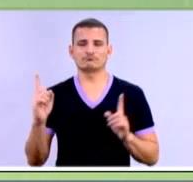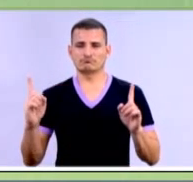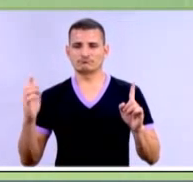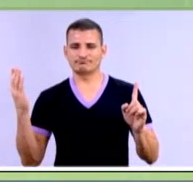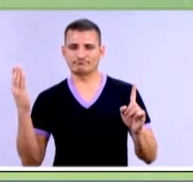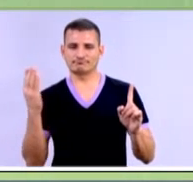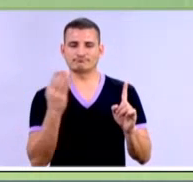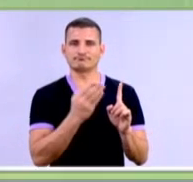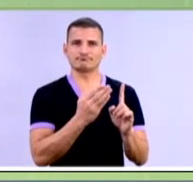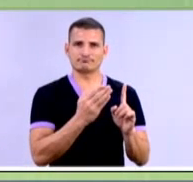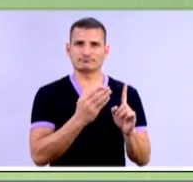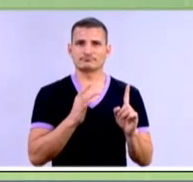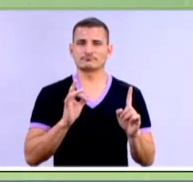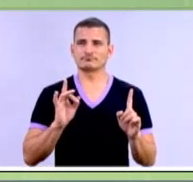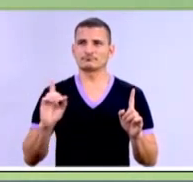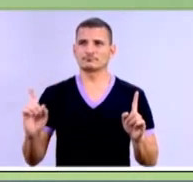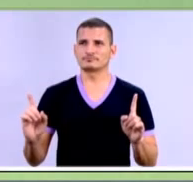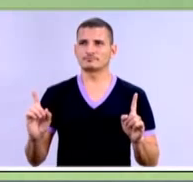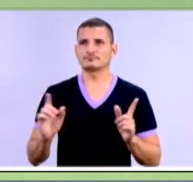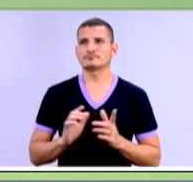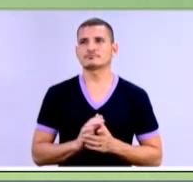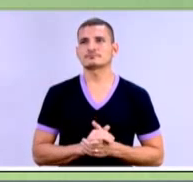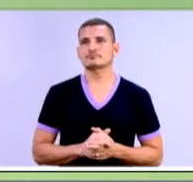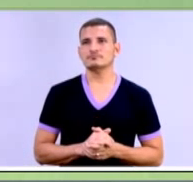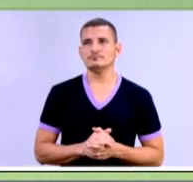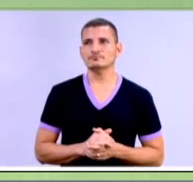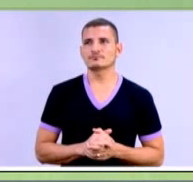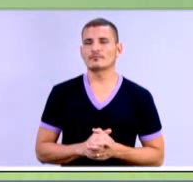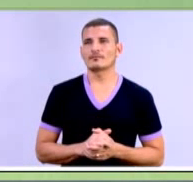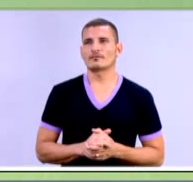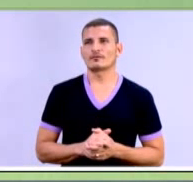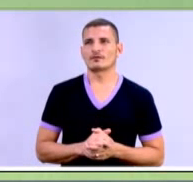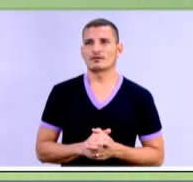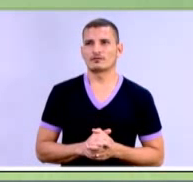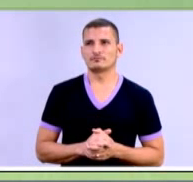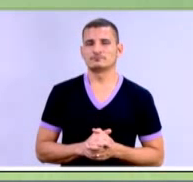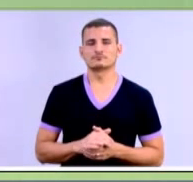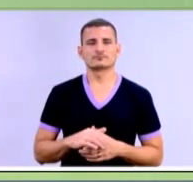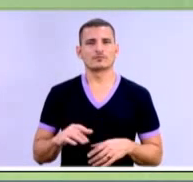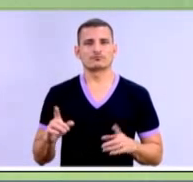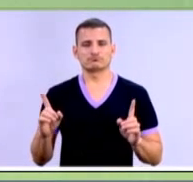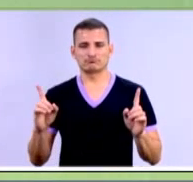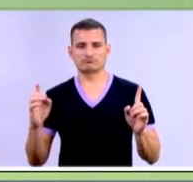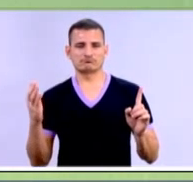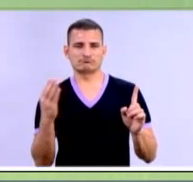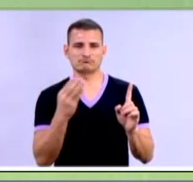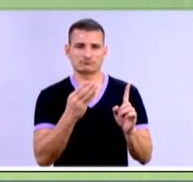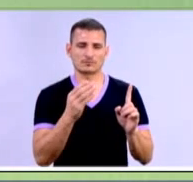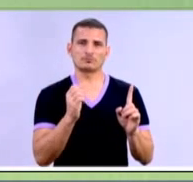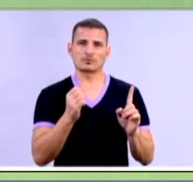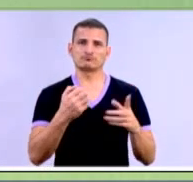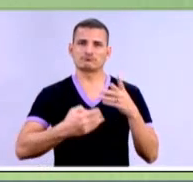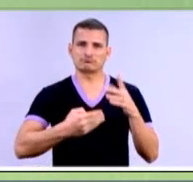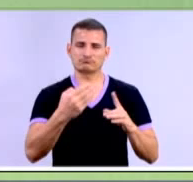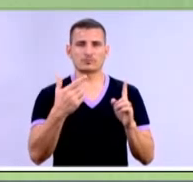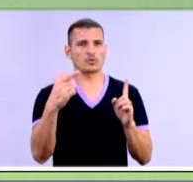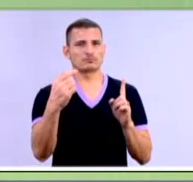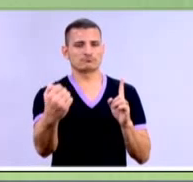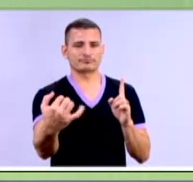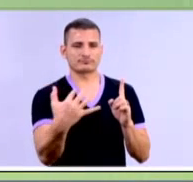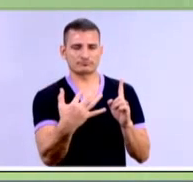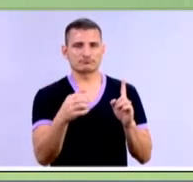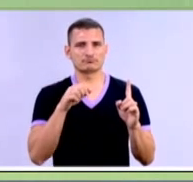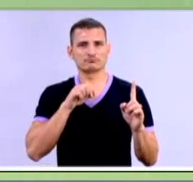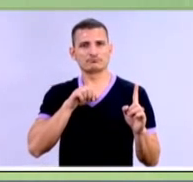de transmissão, ok? E devido a esse sinal focado, qualquer barreira pode interrompê-lo. Imagina que vocês